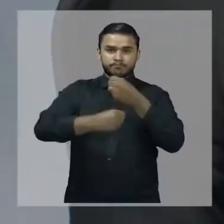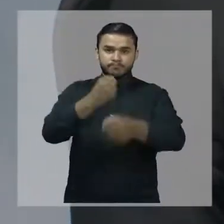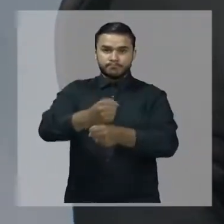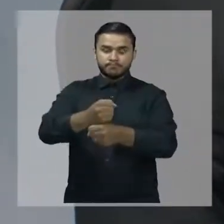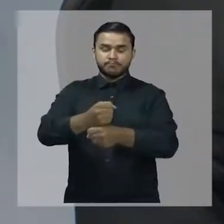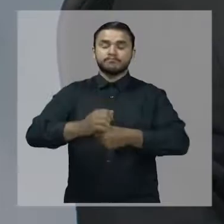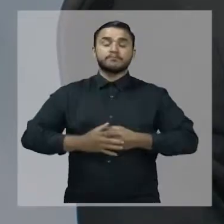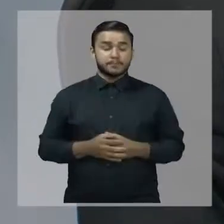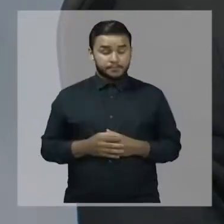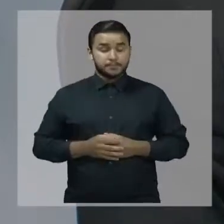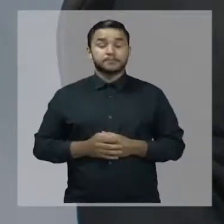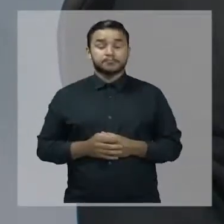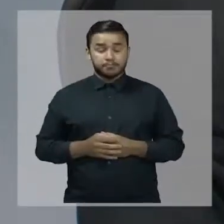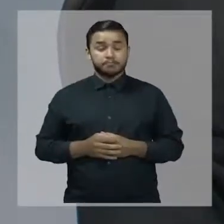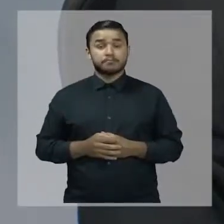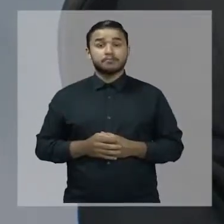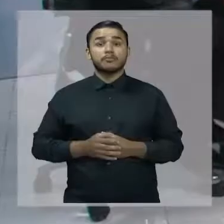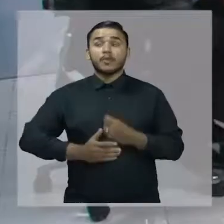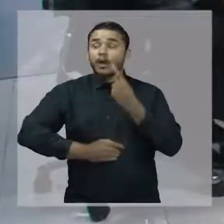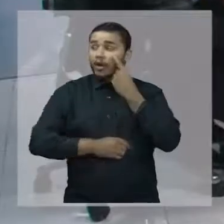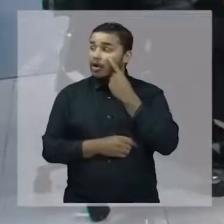vindouro. Professor Martônio,